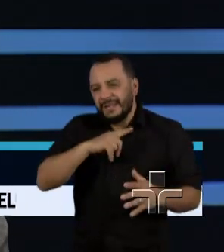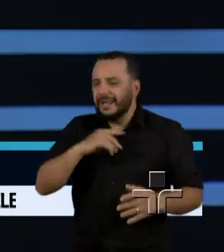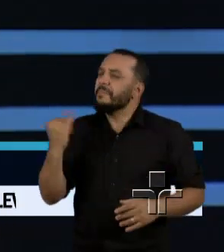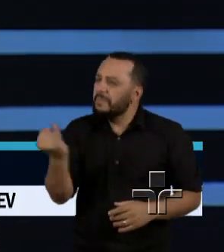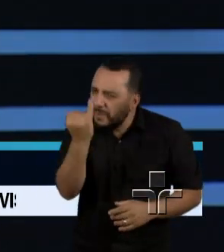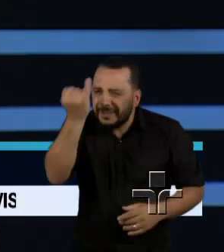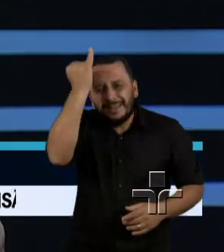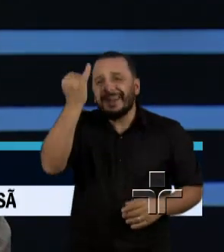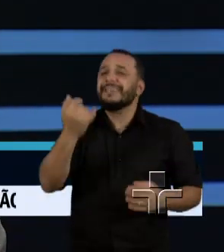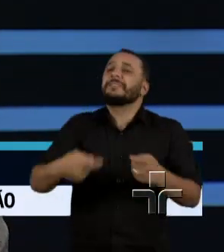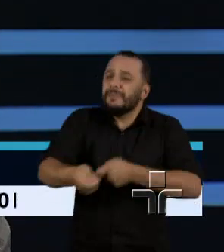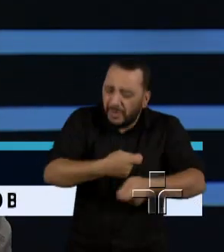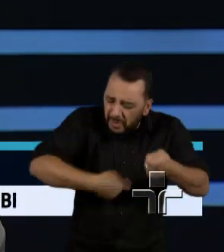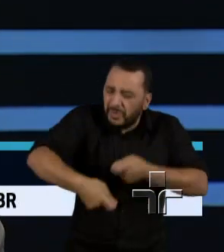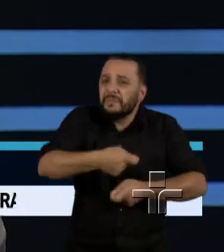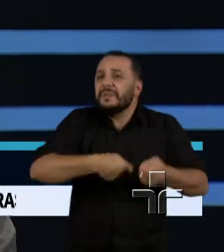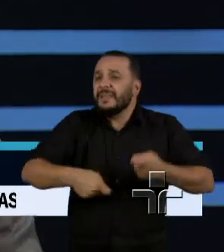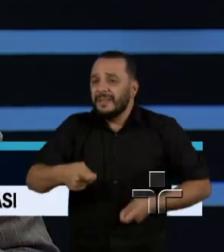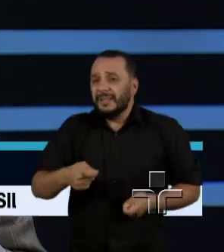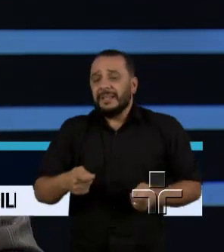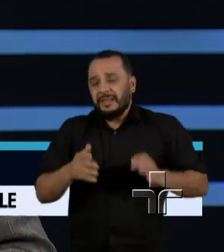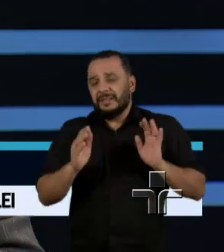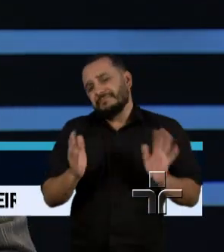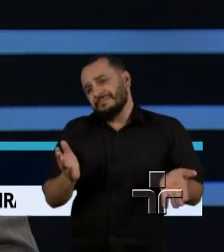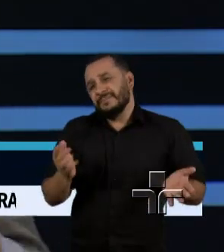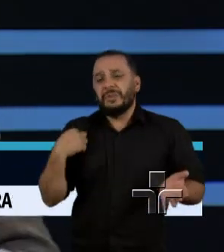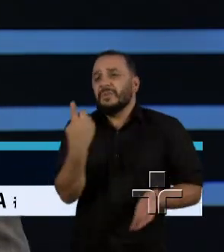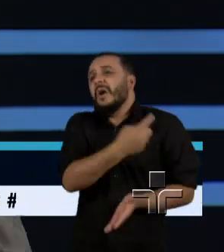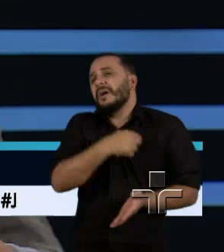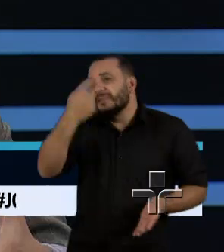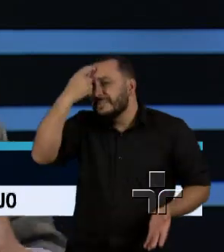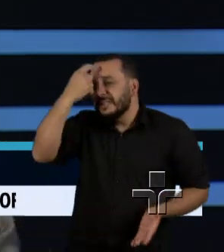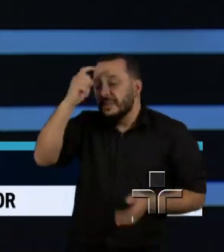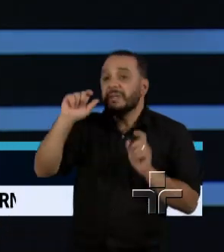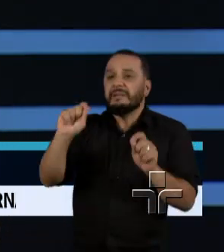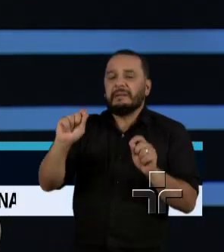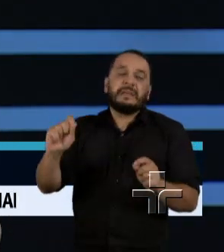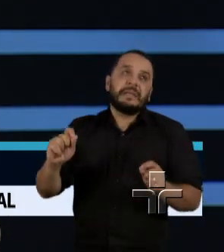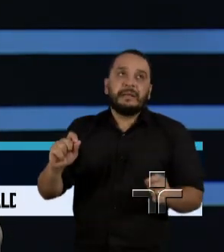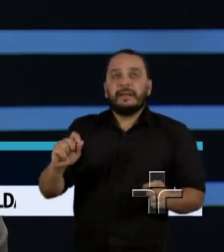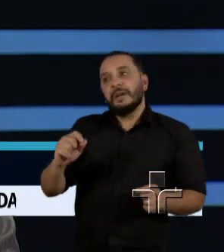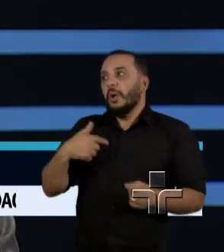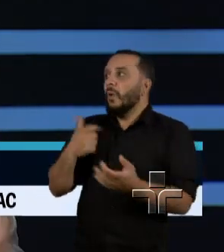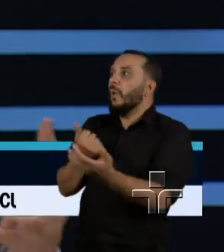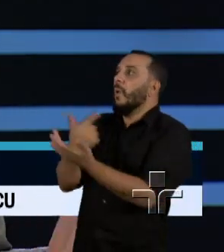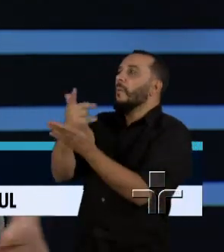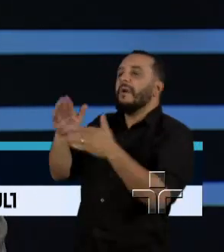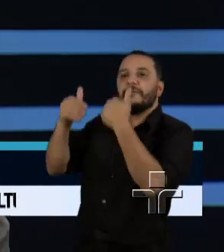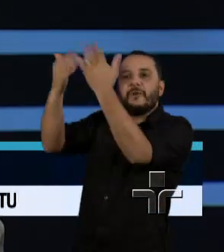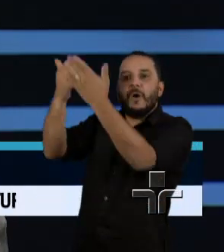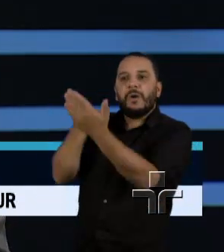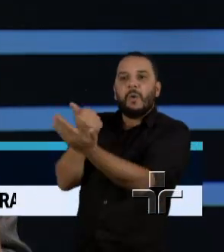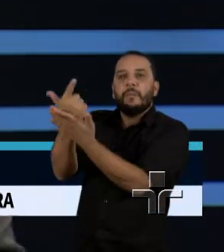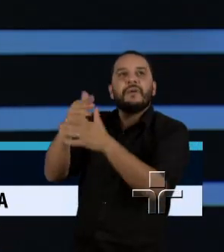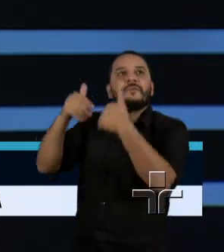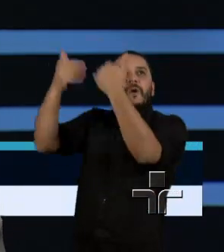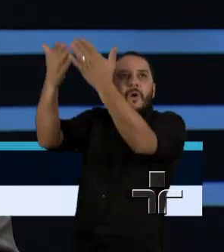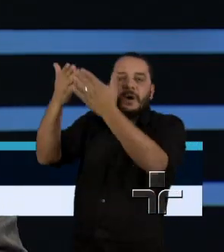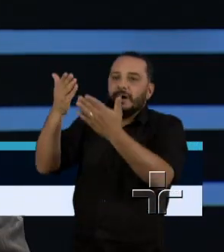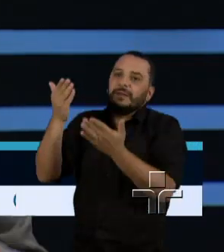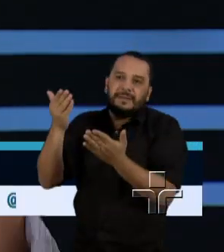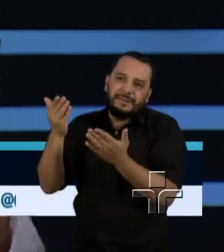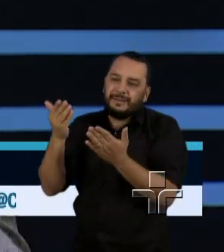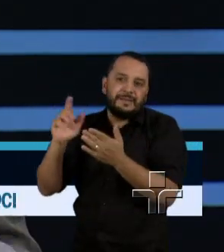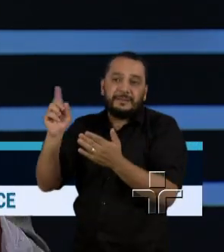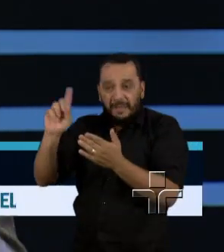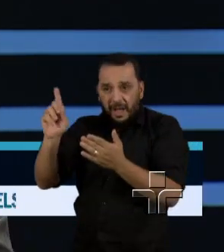novo milênio, entende? A gente não quer ficar só exportando as coisas que sempre exportamos do passado. A